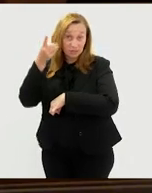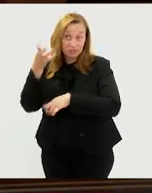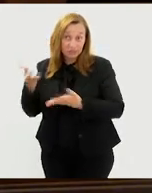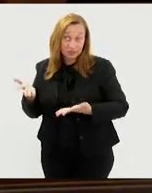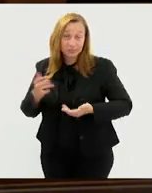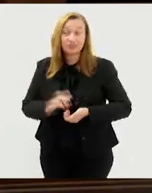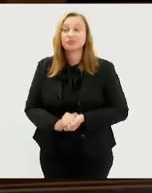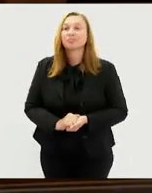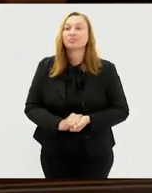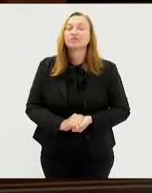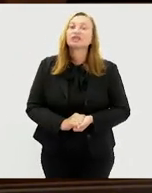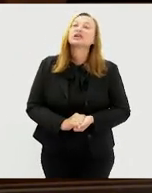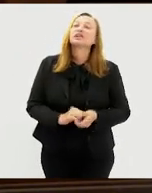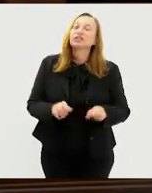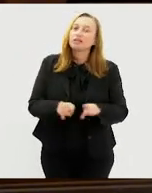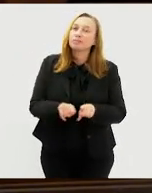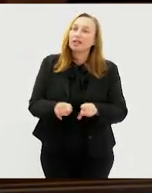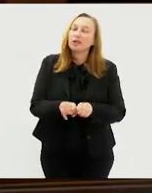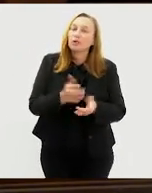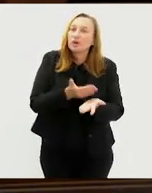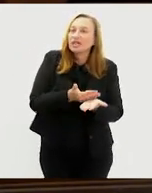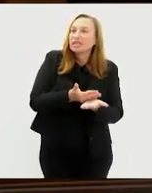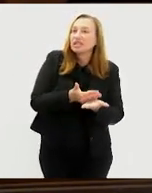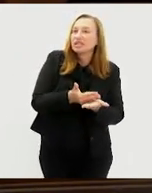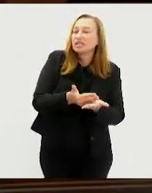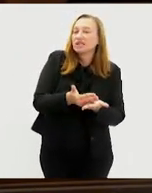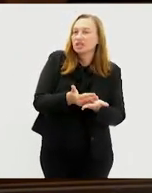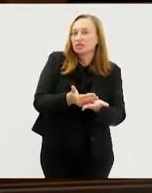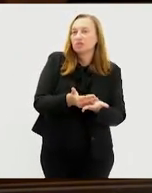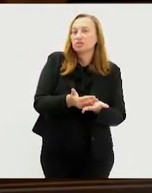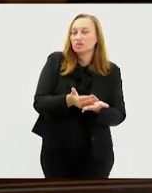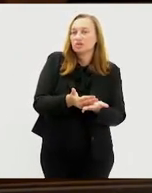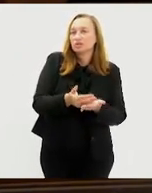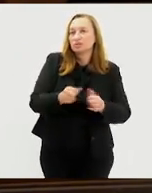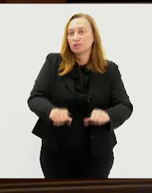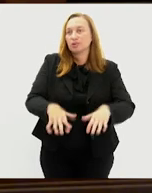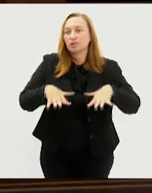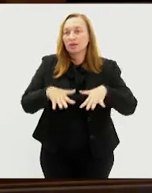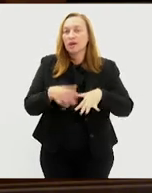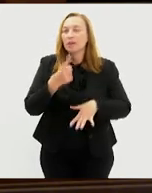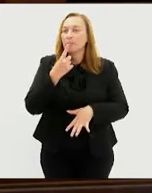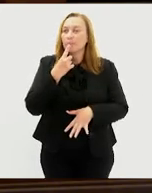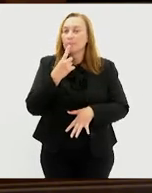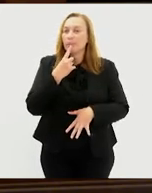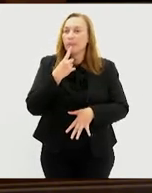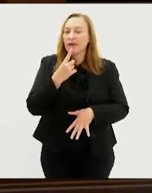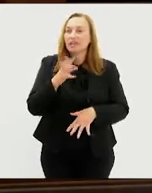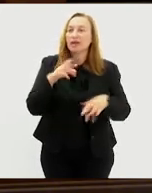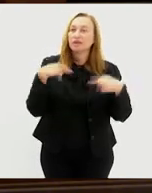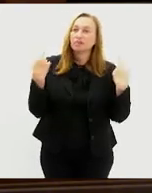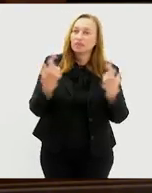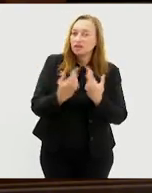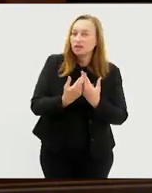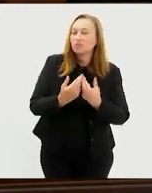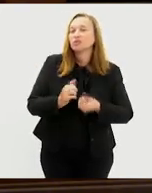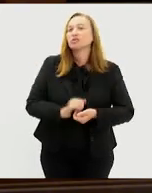começam logo após a reunião de comissões permanentes Além do